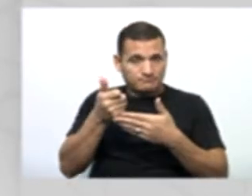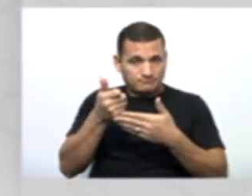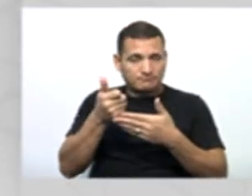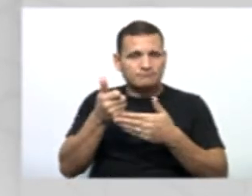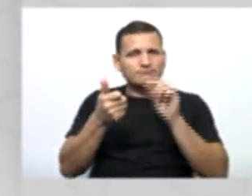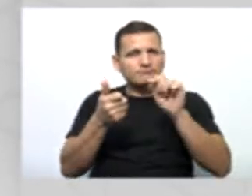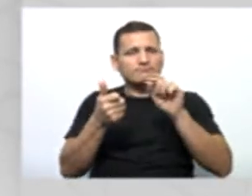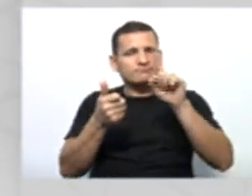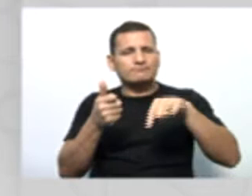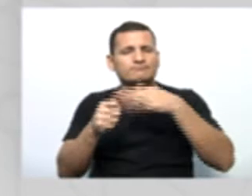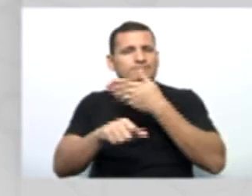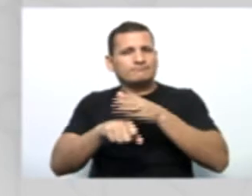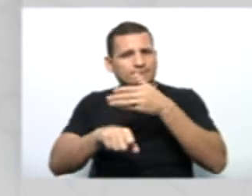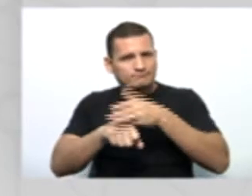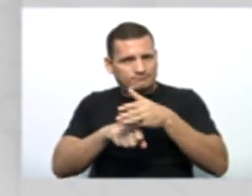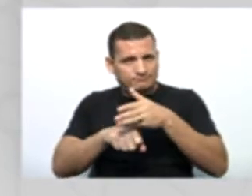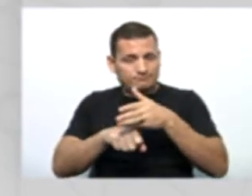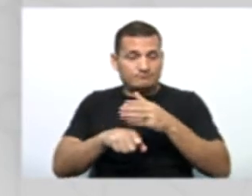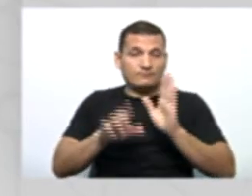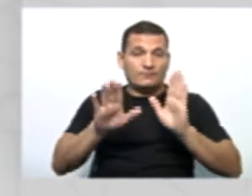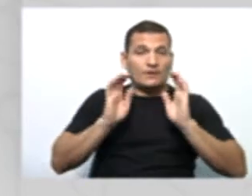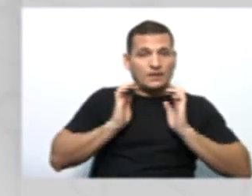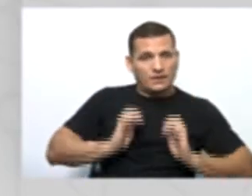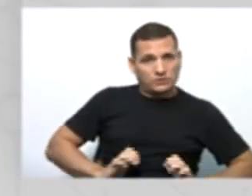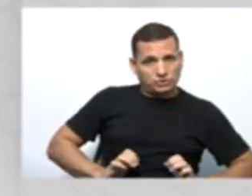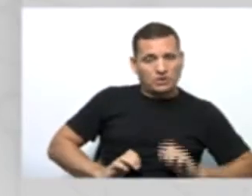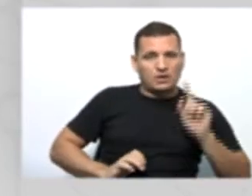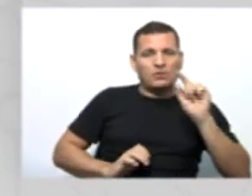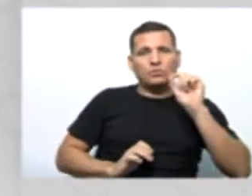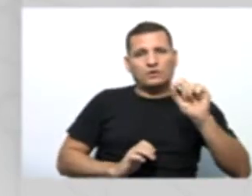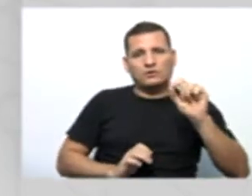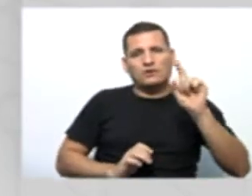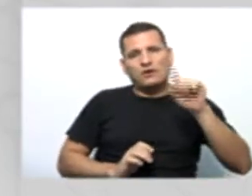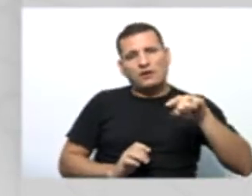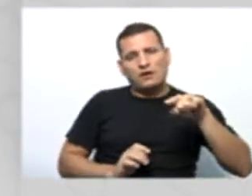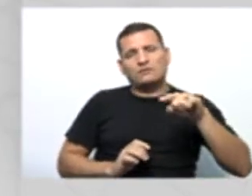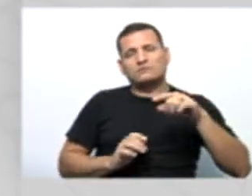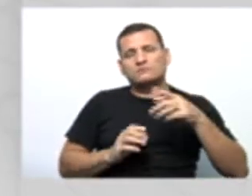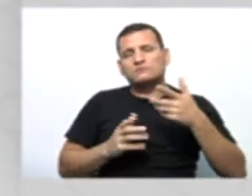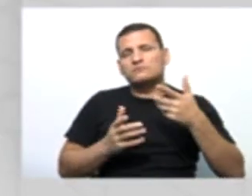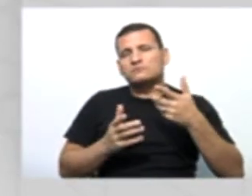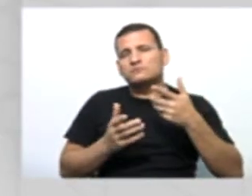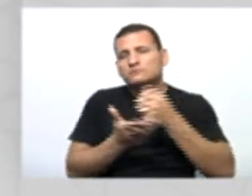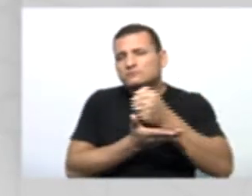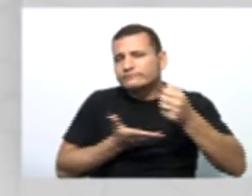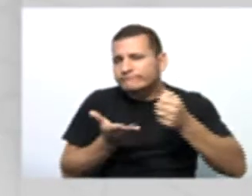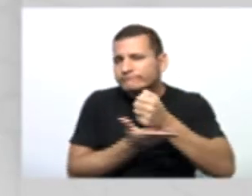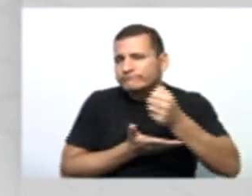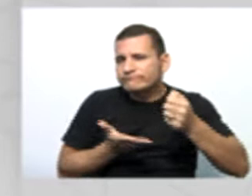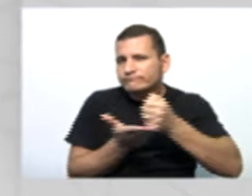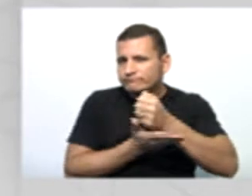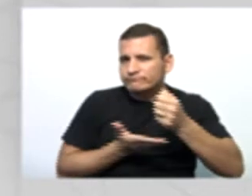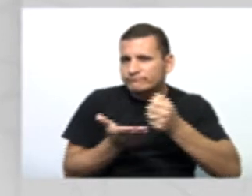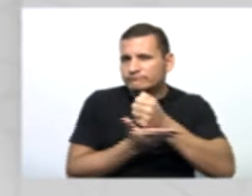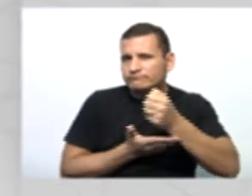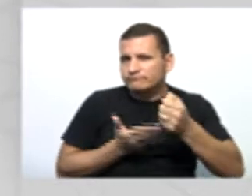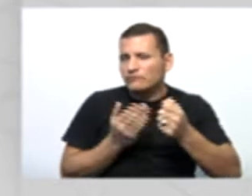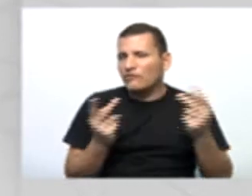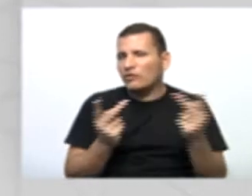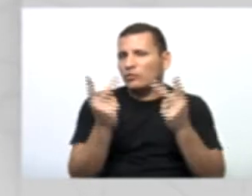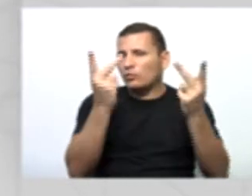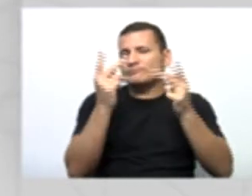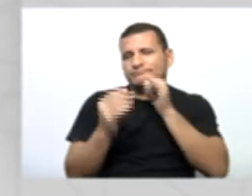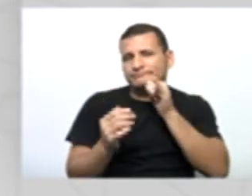a prática e a ética seria o princípio. Todos nós temos princípios éticos e morais. Nós temos a